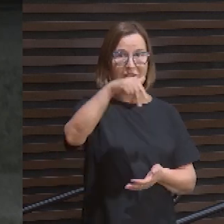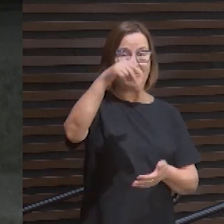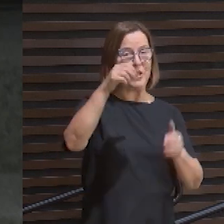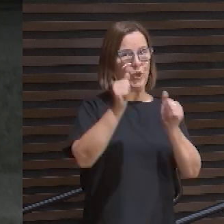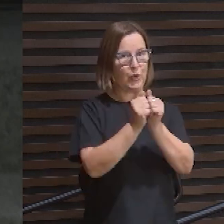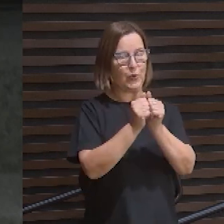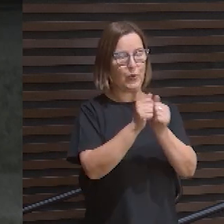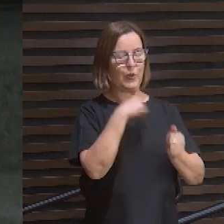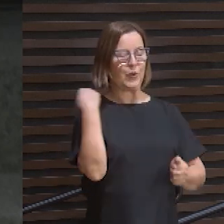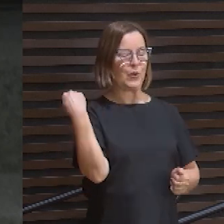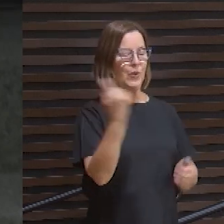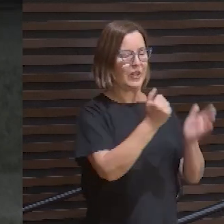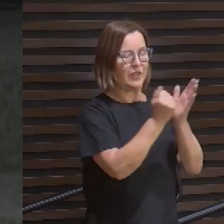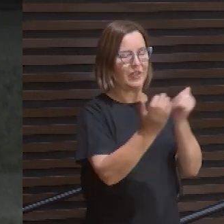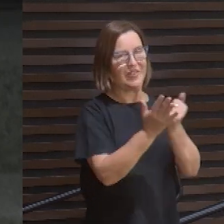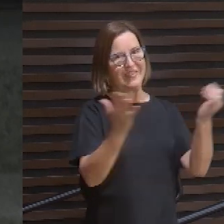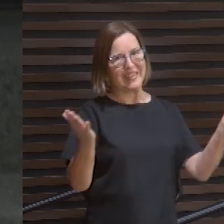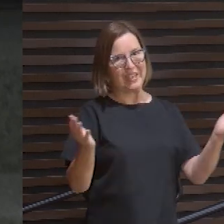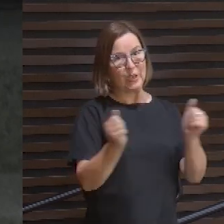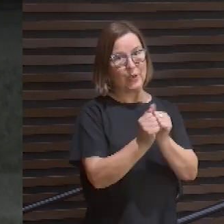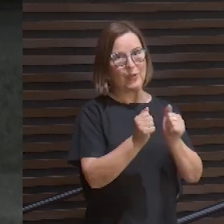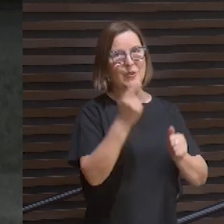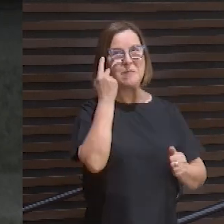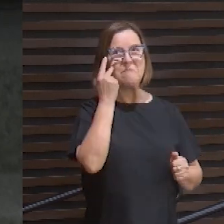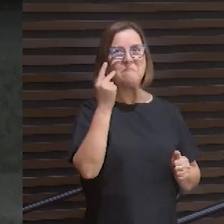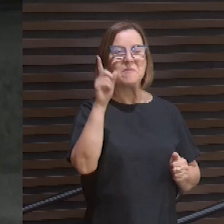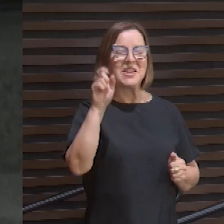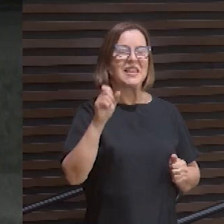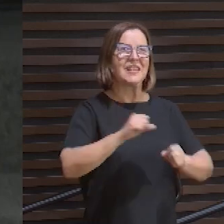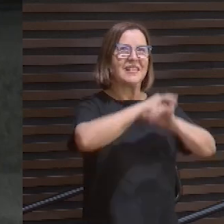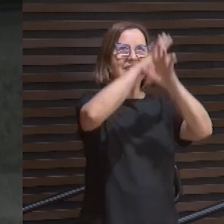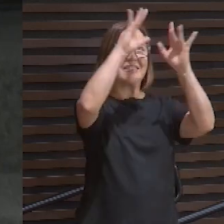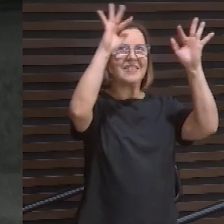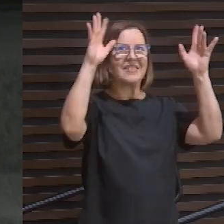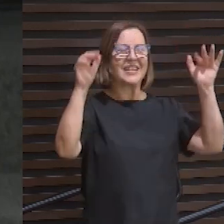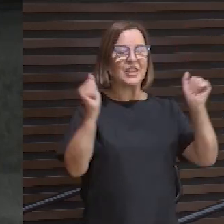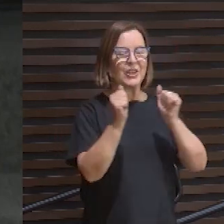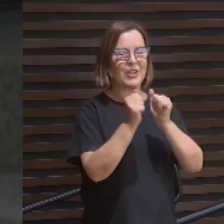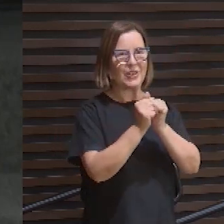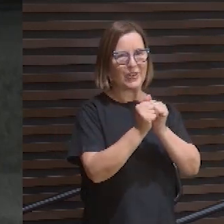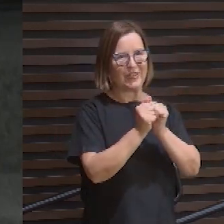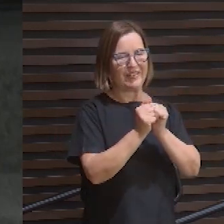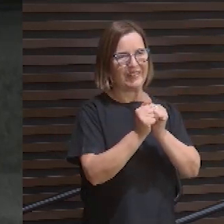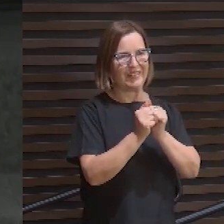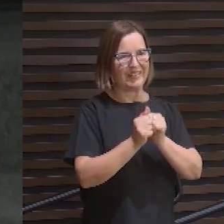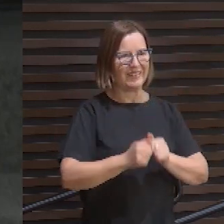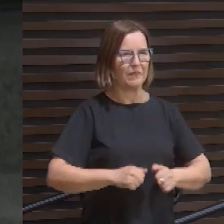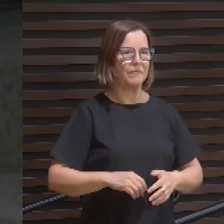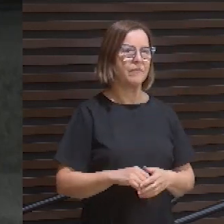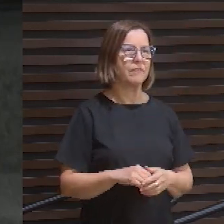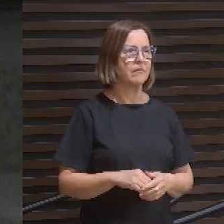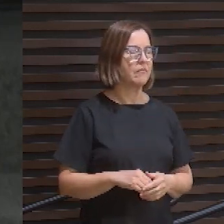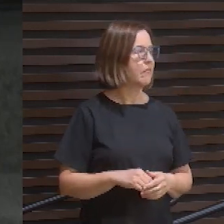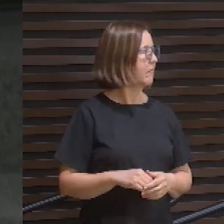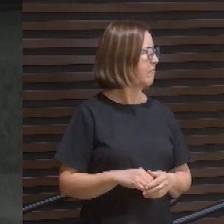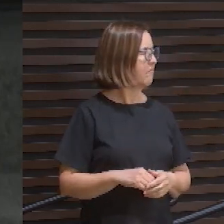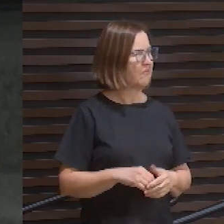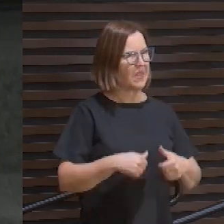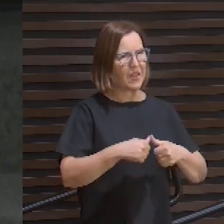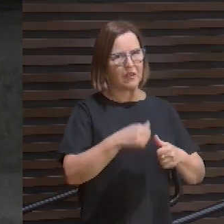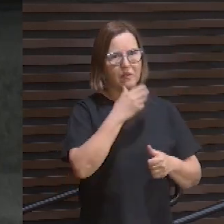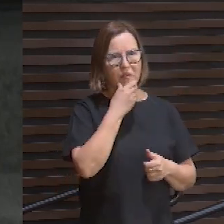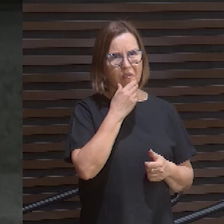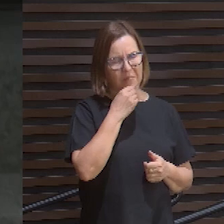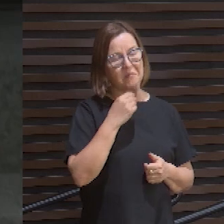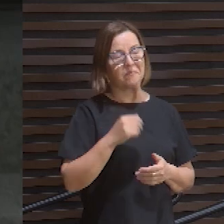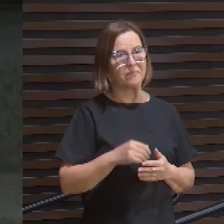ele para sermos glorificados com ele. Mas esse cara está lá atrás, Tomás de